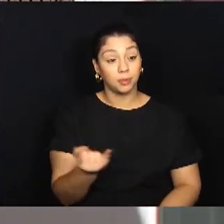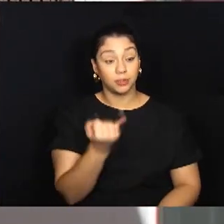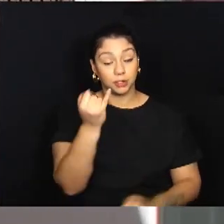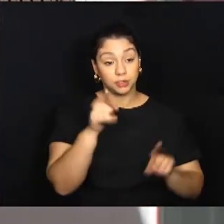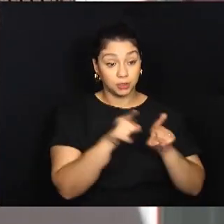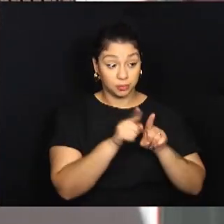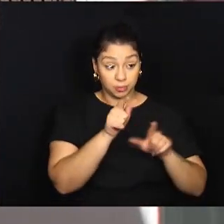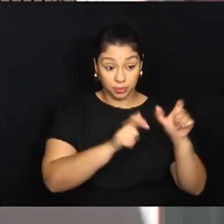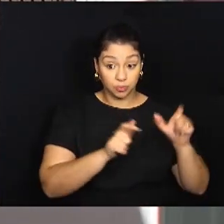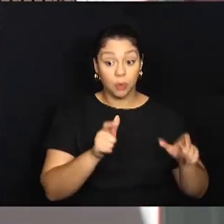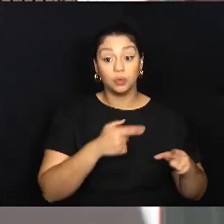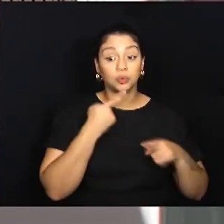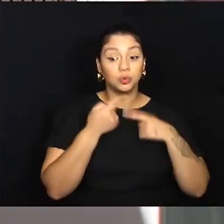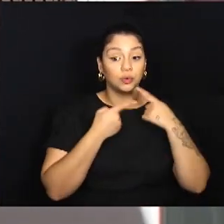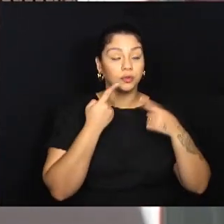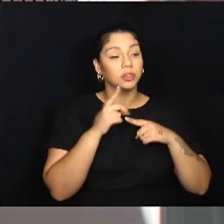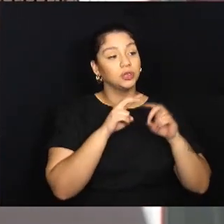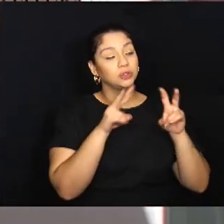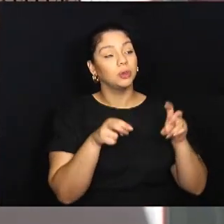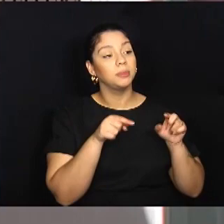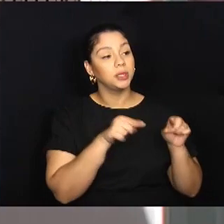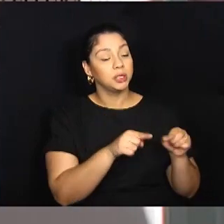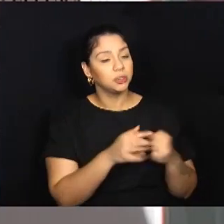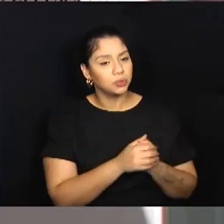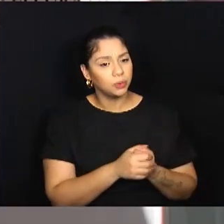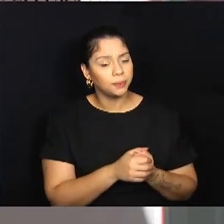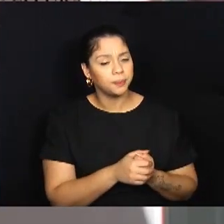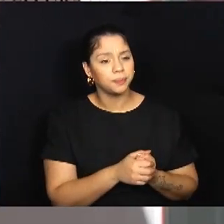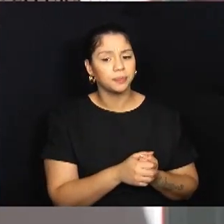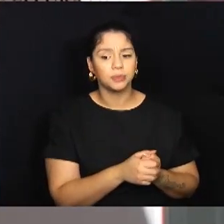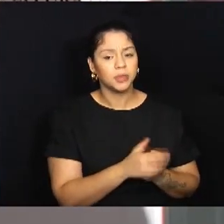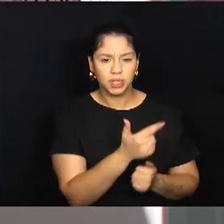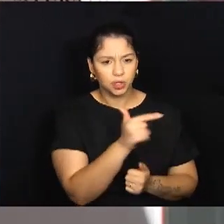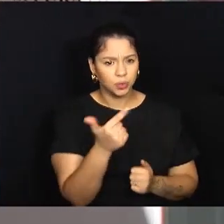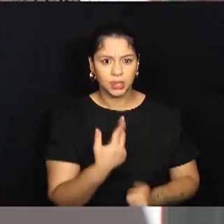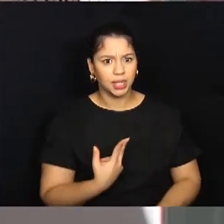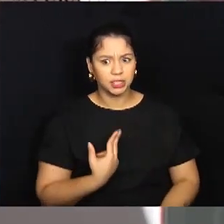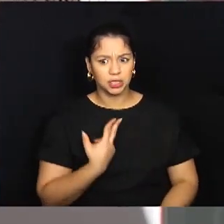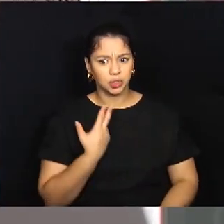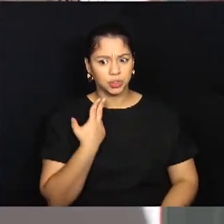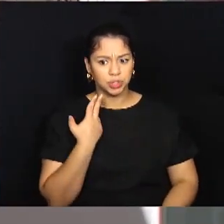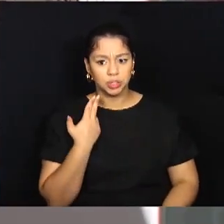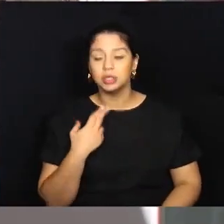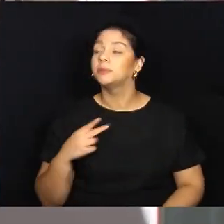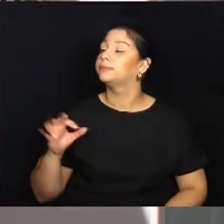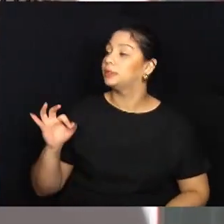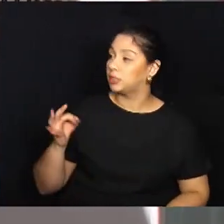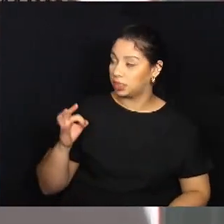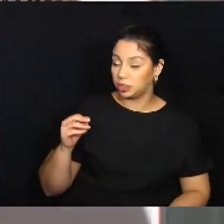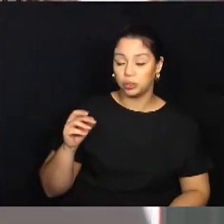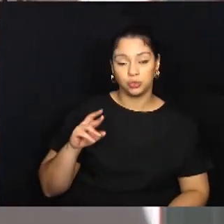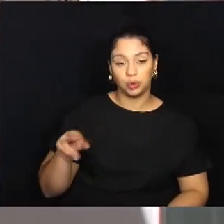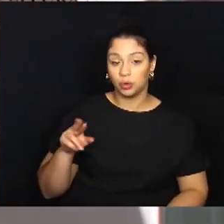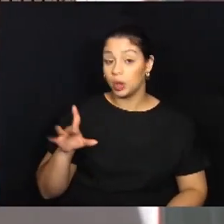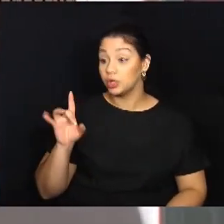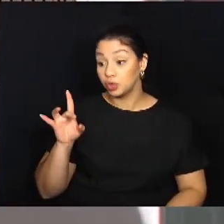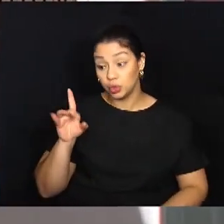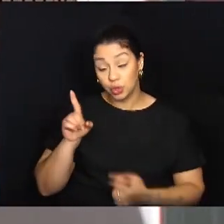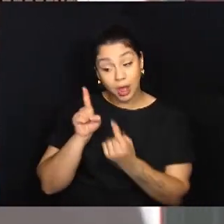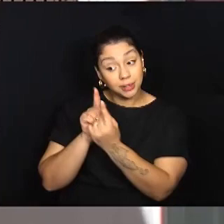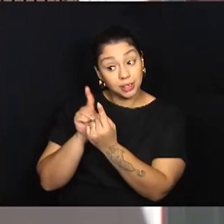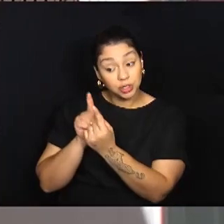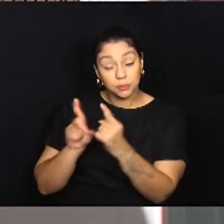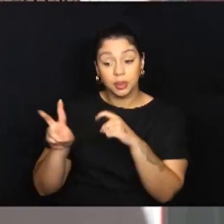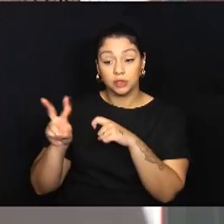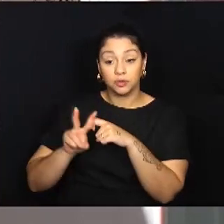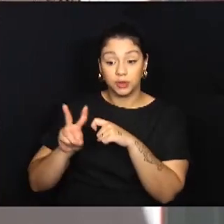tem dúvida com relação a isso, que não tem cirurgia aqui, né? Exatamente. Aqui são